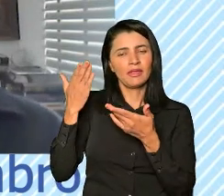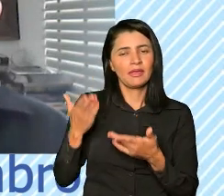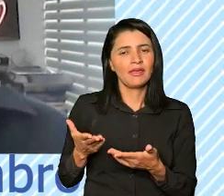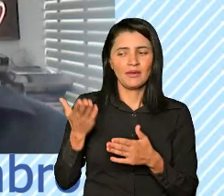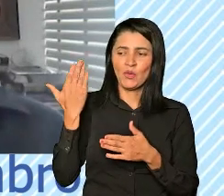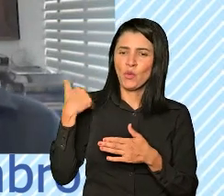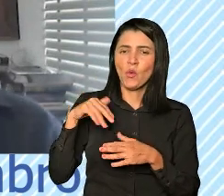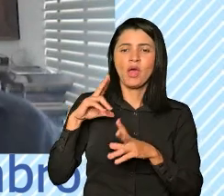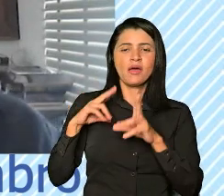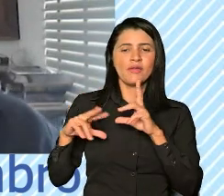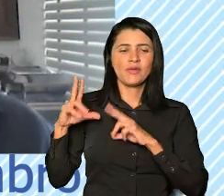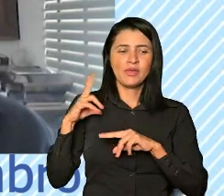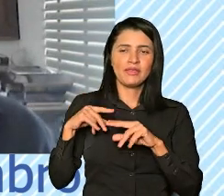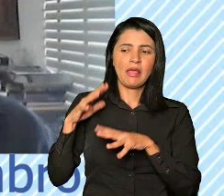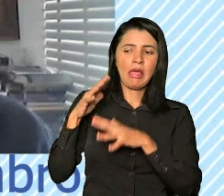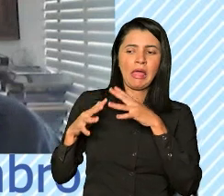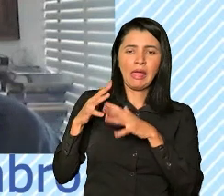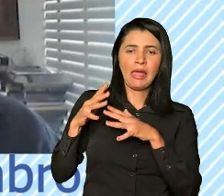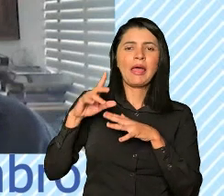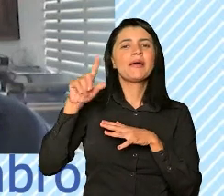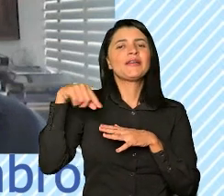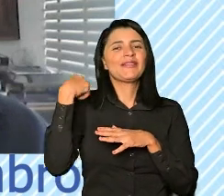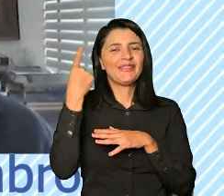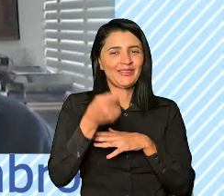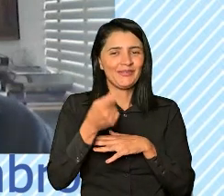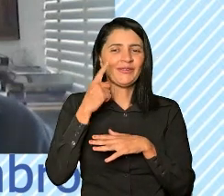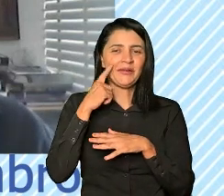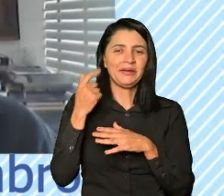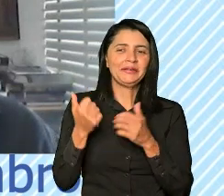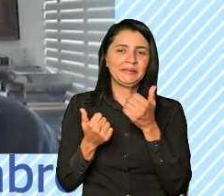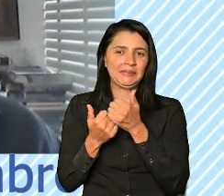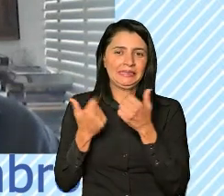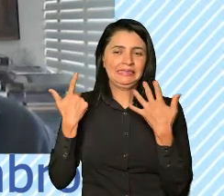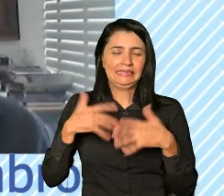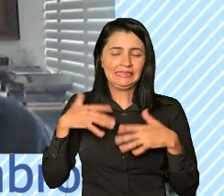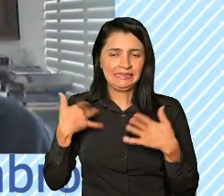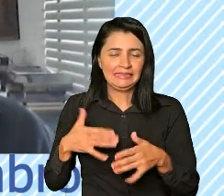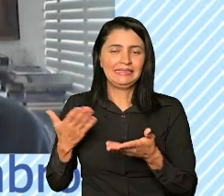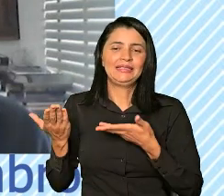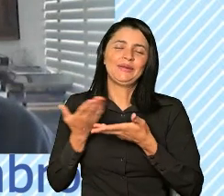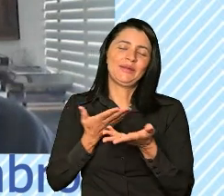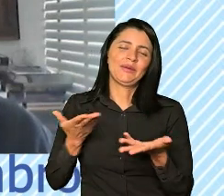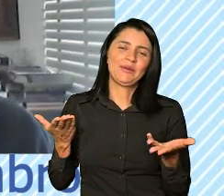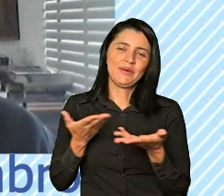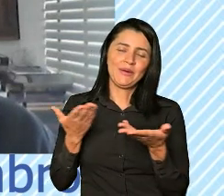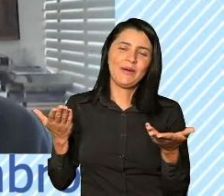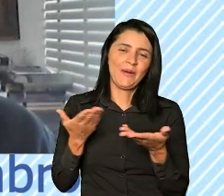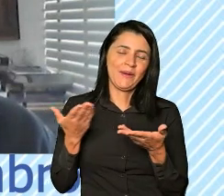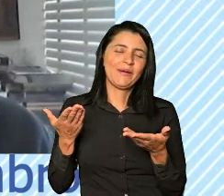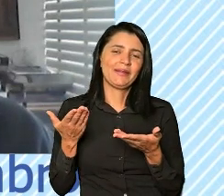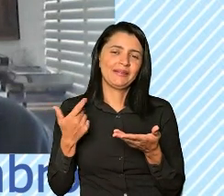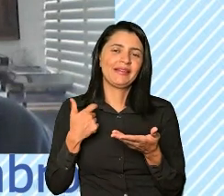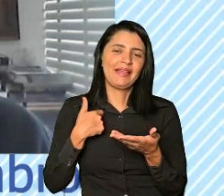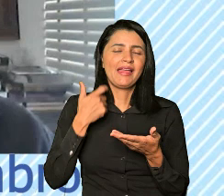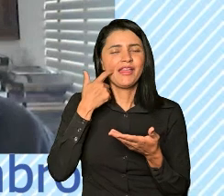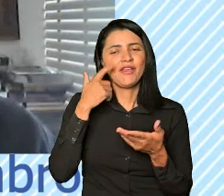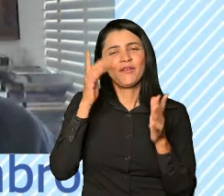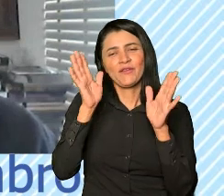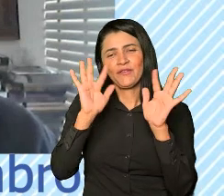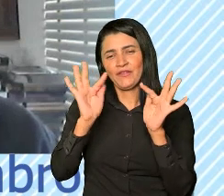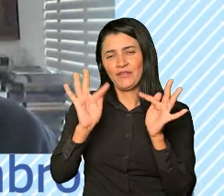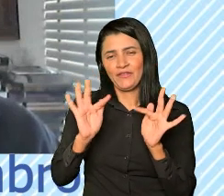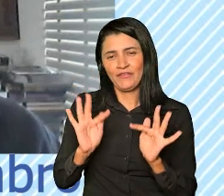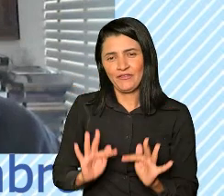era adolescente, mas depois foi compensado. Eu acho que hoje em dia eu fico muito